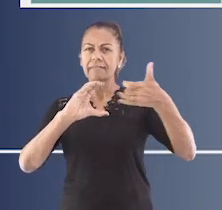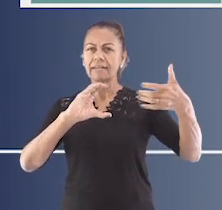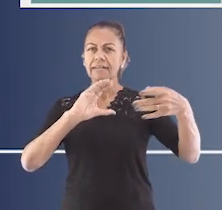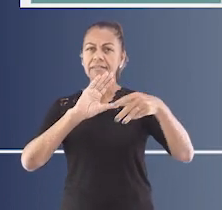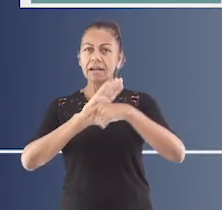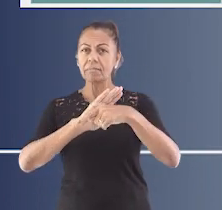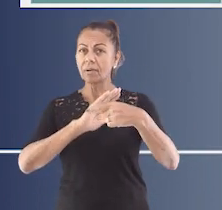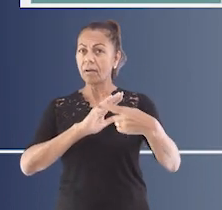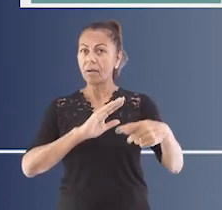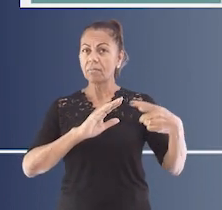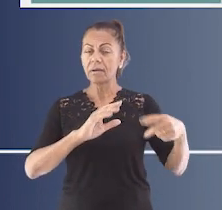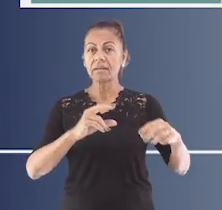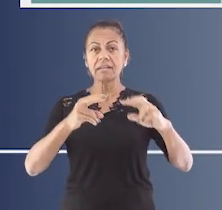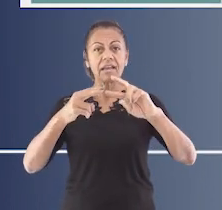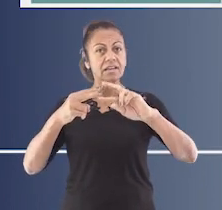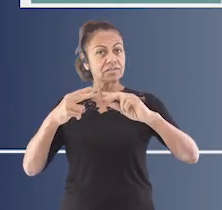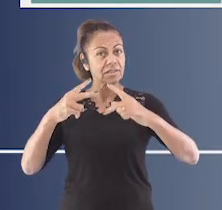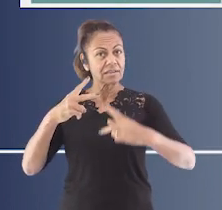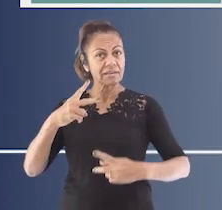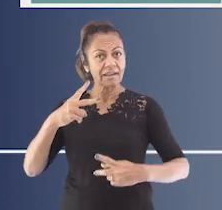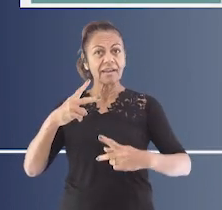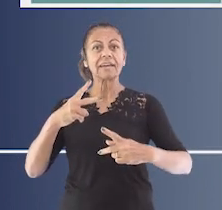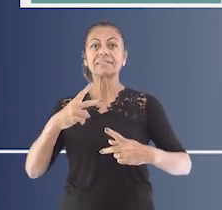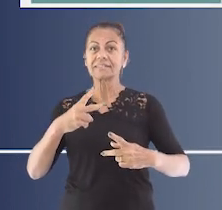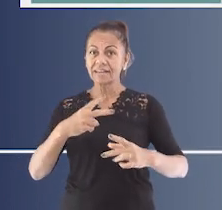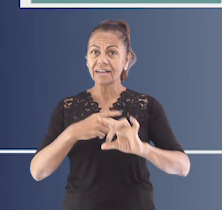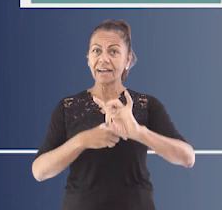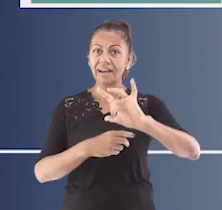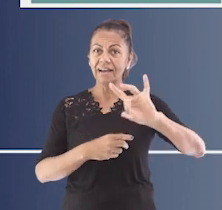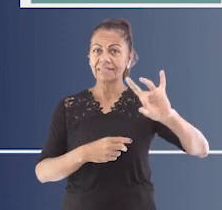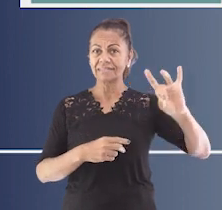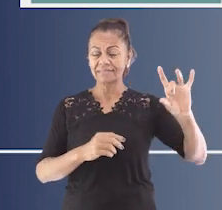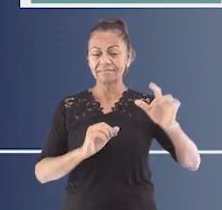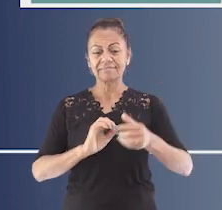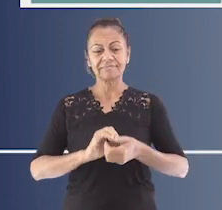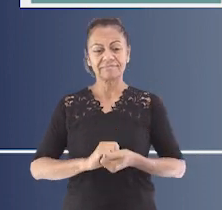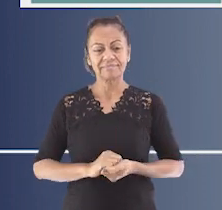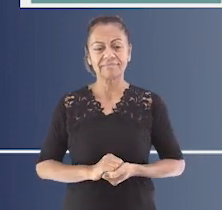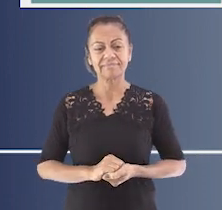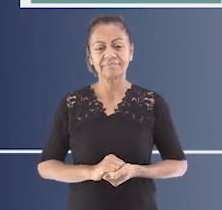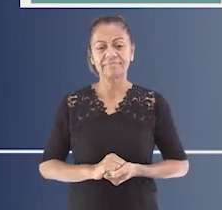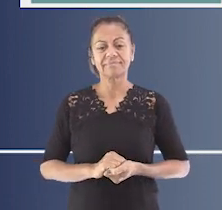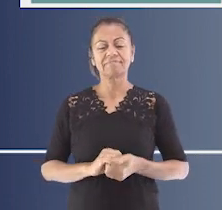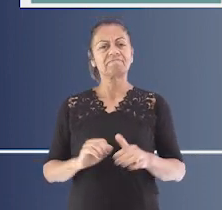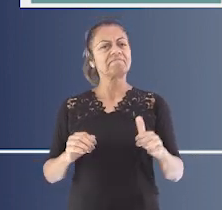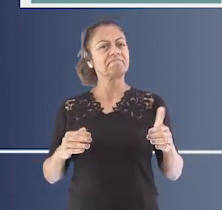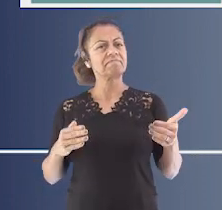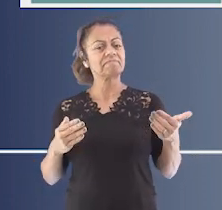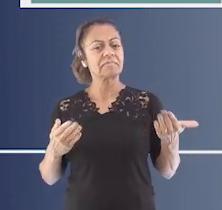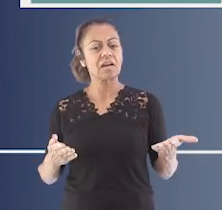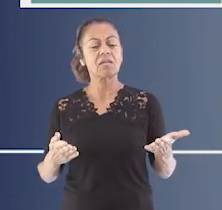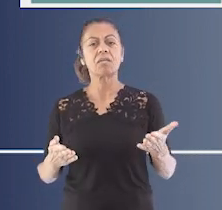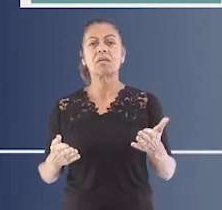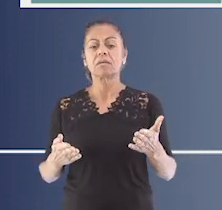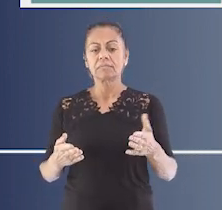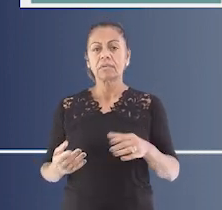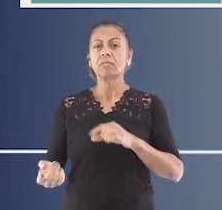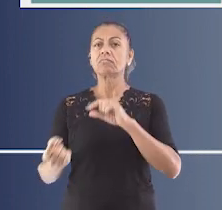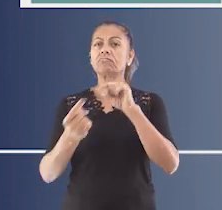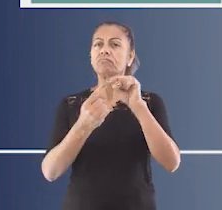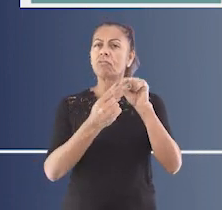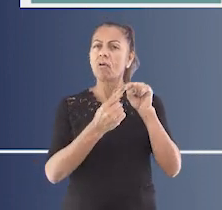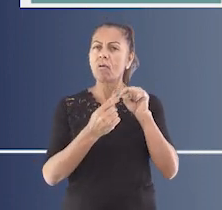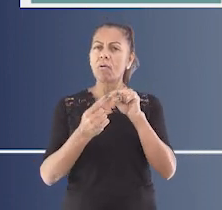é uma maneira científica que busca classificar determinadas características físicas